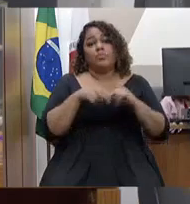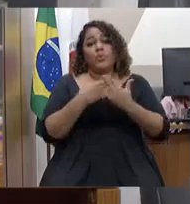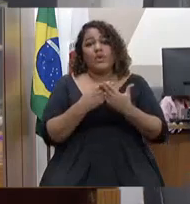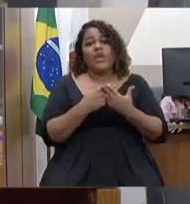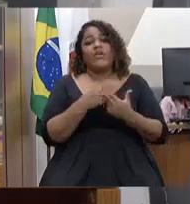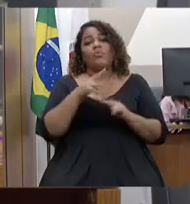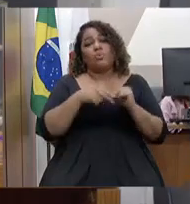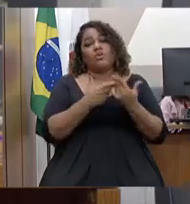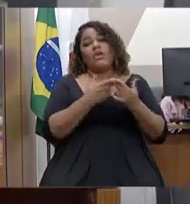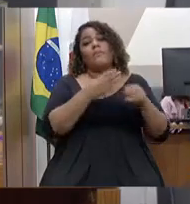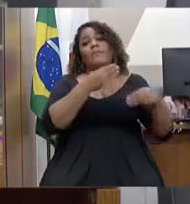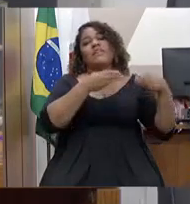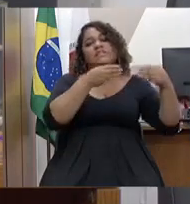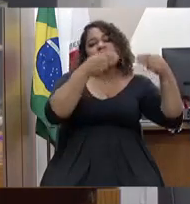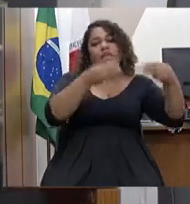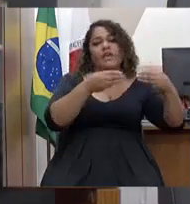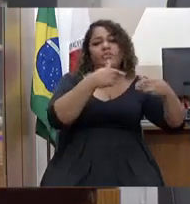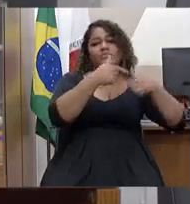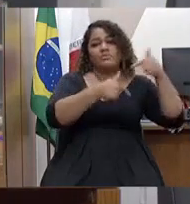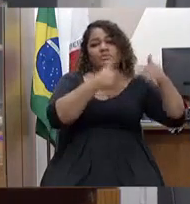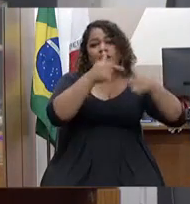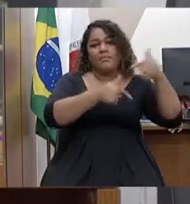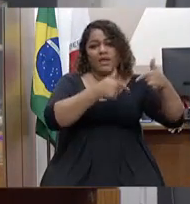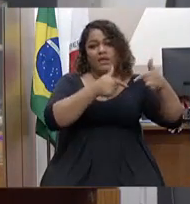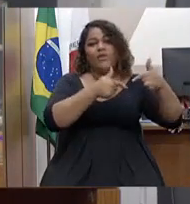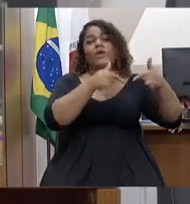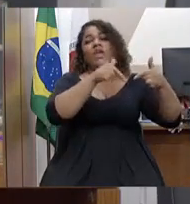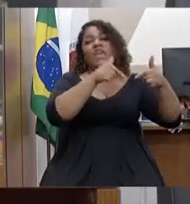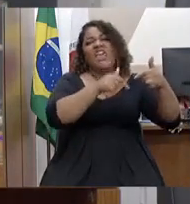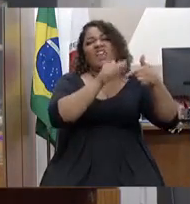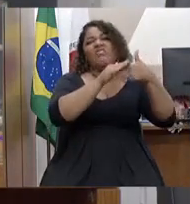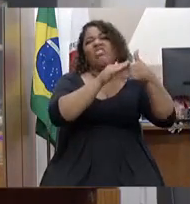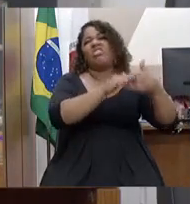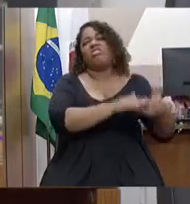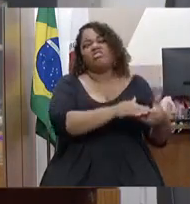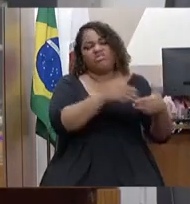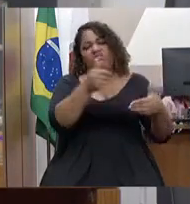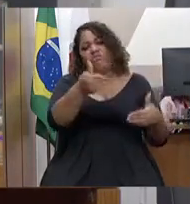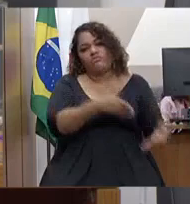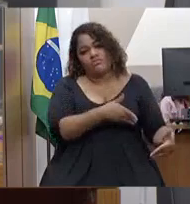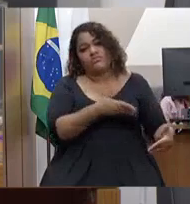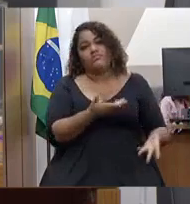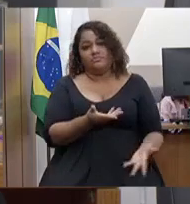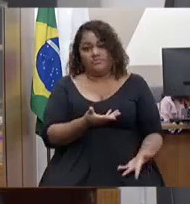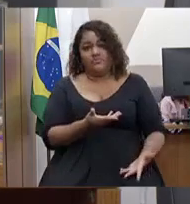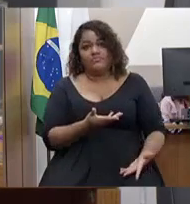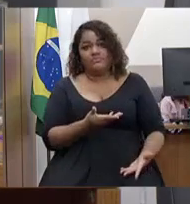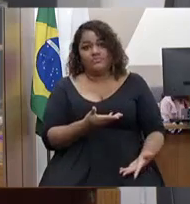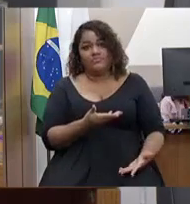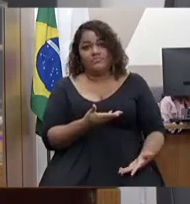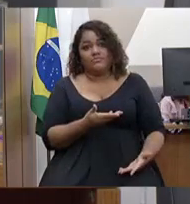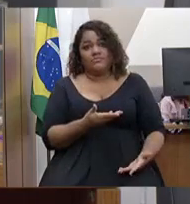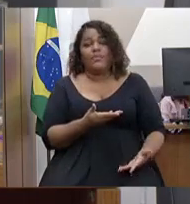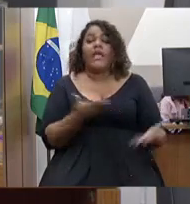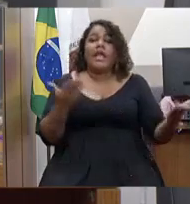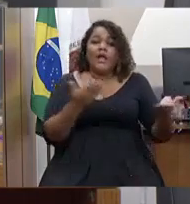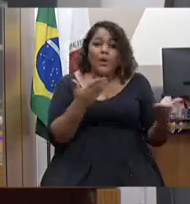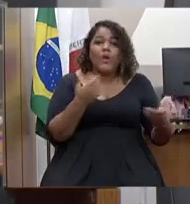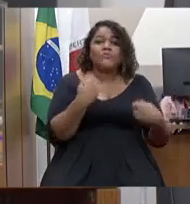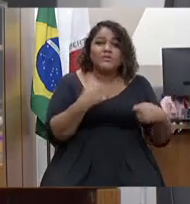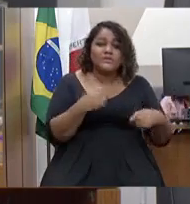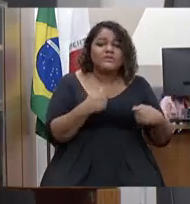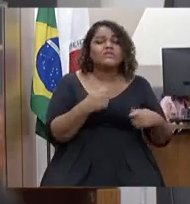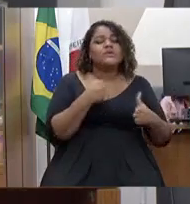fundamento outro dia a situação Marta tava comigo ela amante logo de fundamental importância